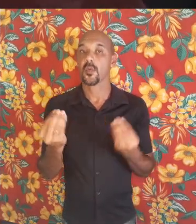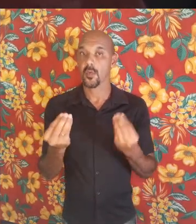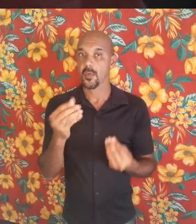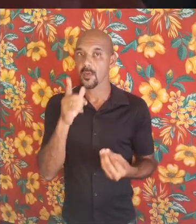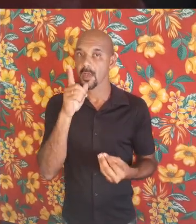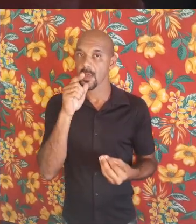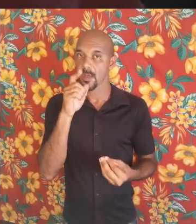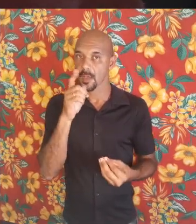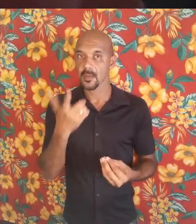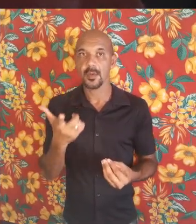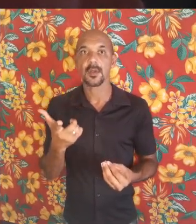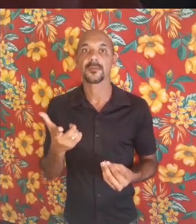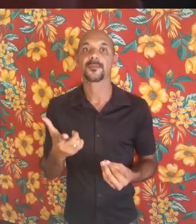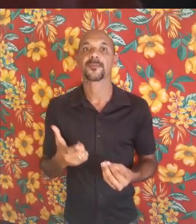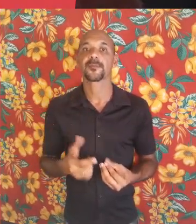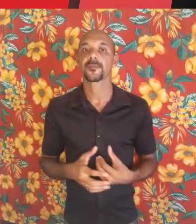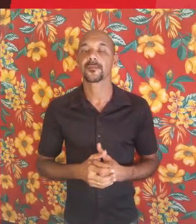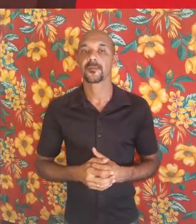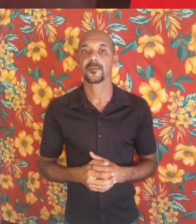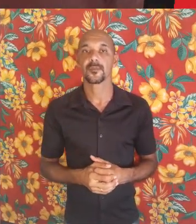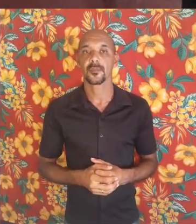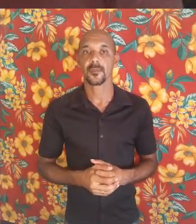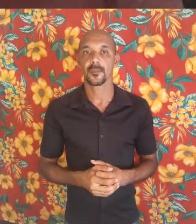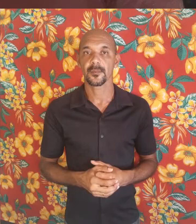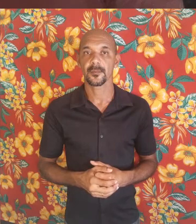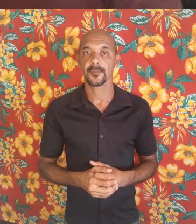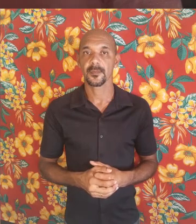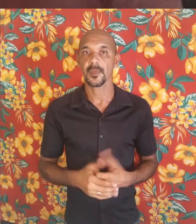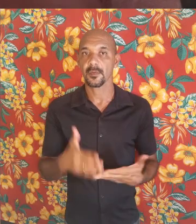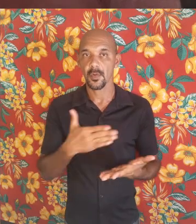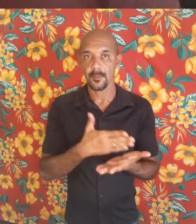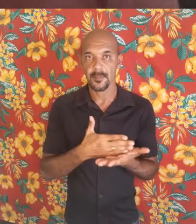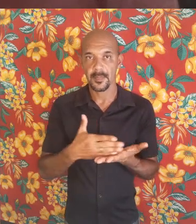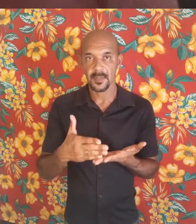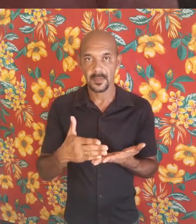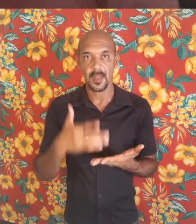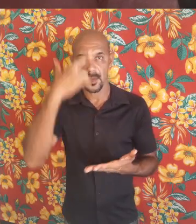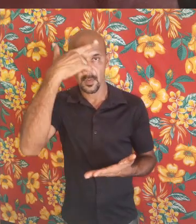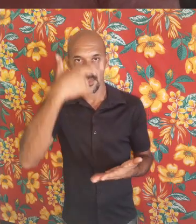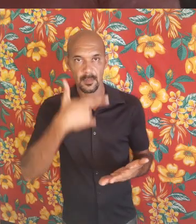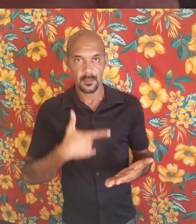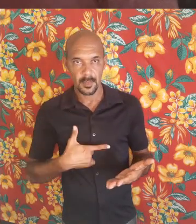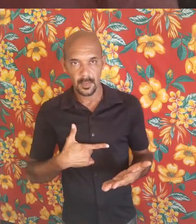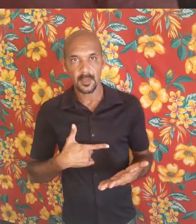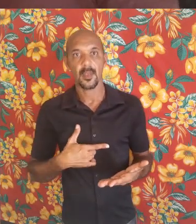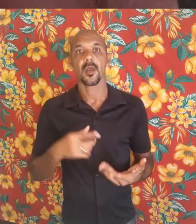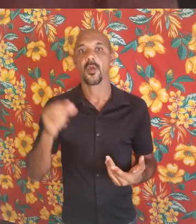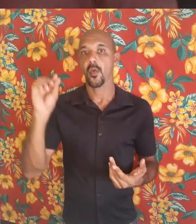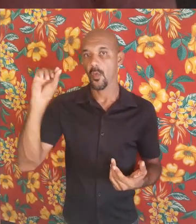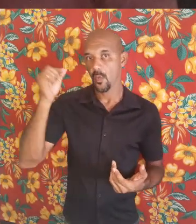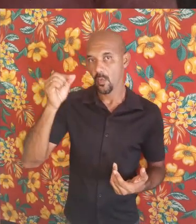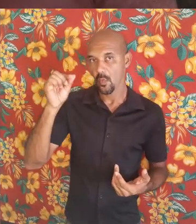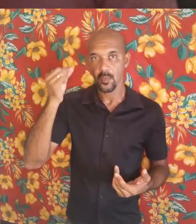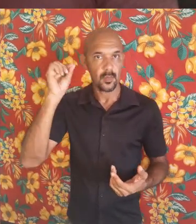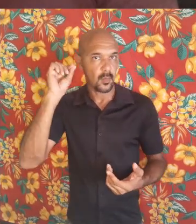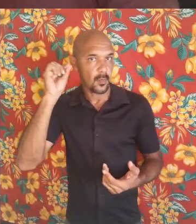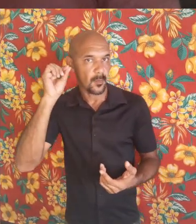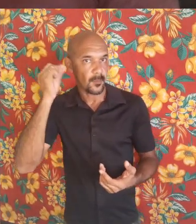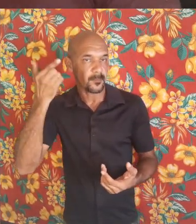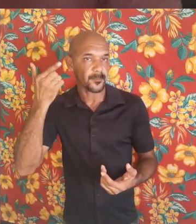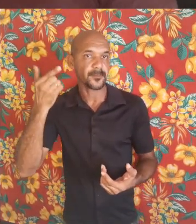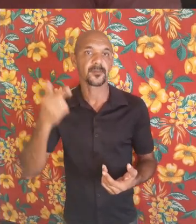vai tirar o excesso. A gente começou a limpeza com o cotonete, né? Mas vai melando um pouco